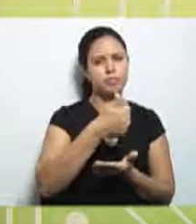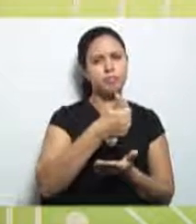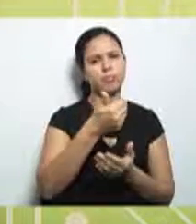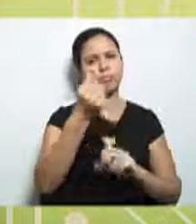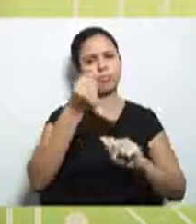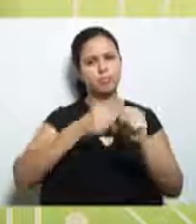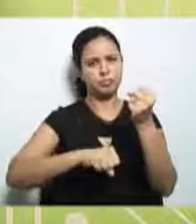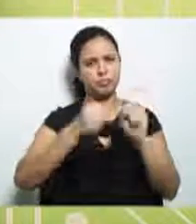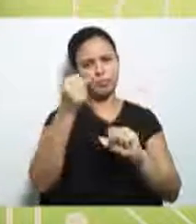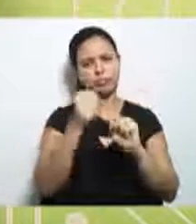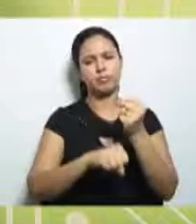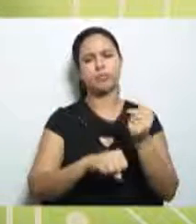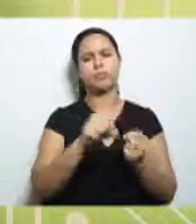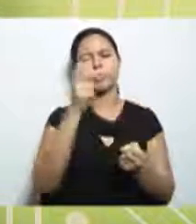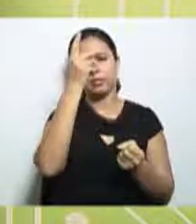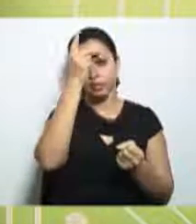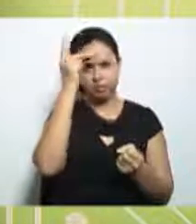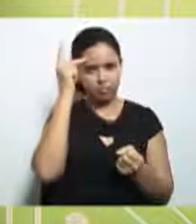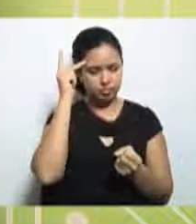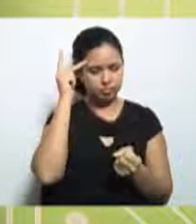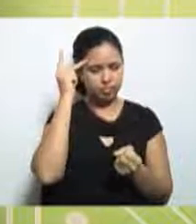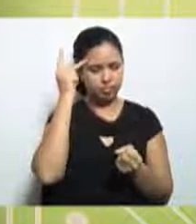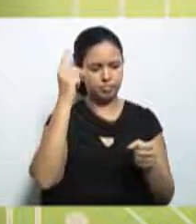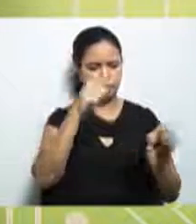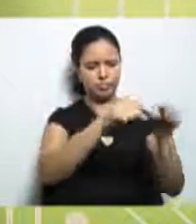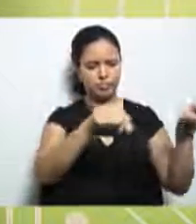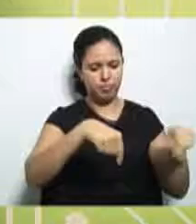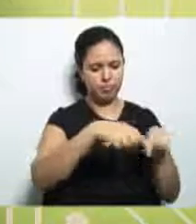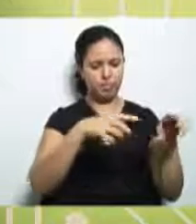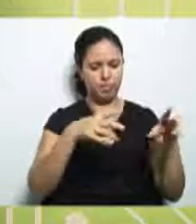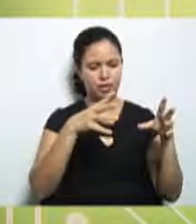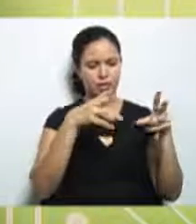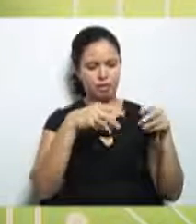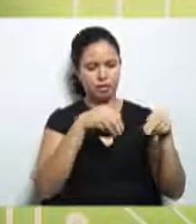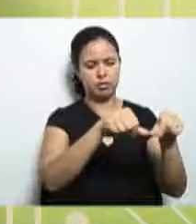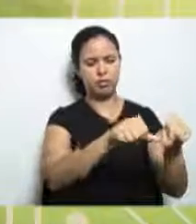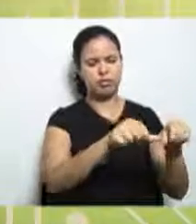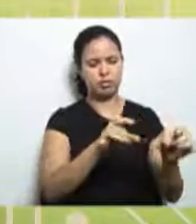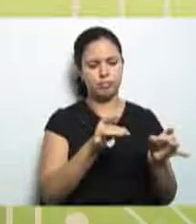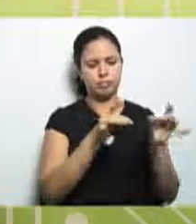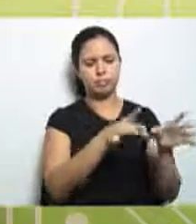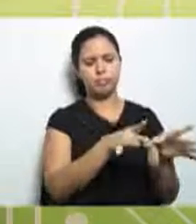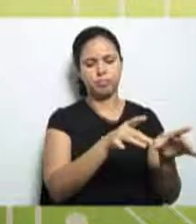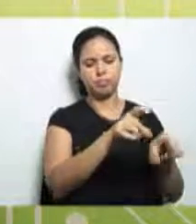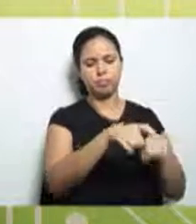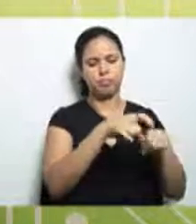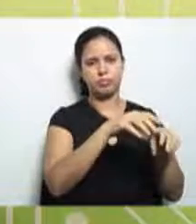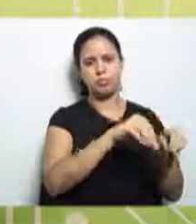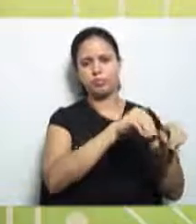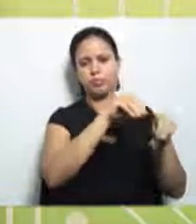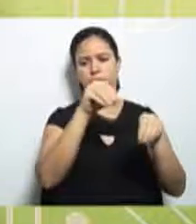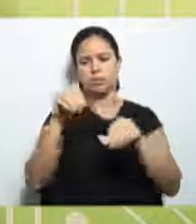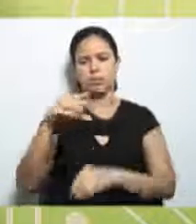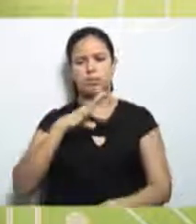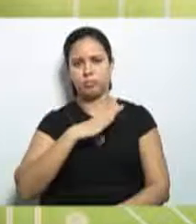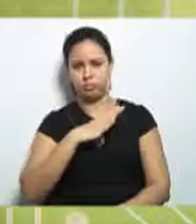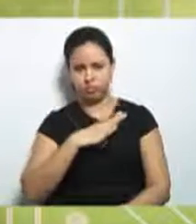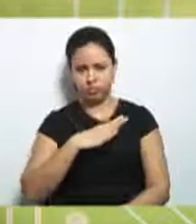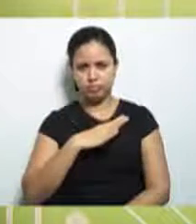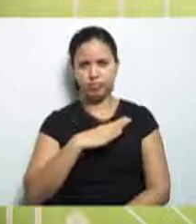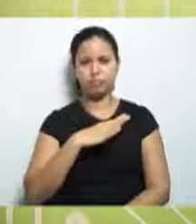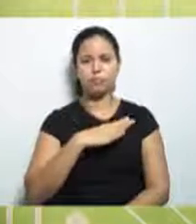fábricas, né, essas pessoas saem desse local, do ambiente mais rural, vão para o ambiente urbano, que está